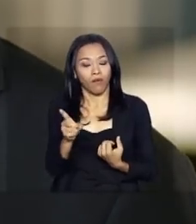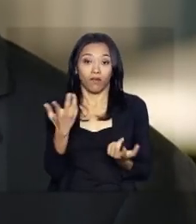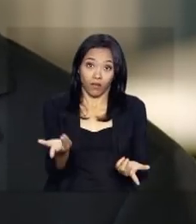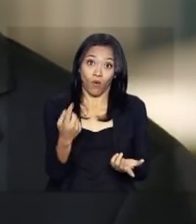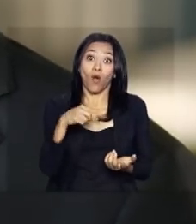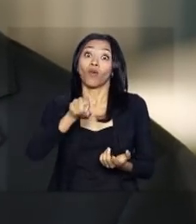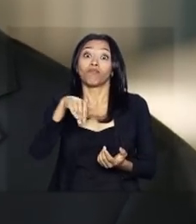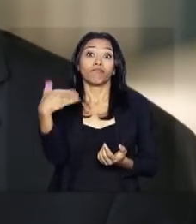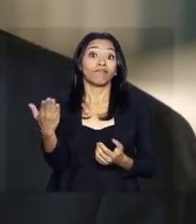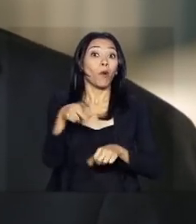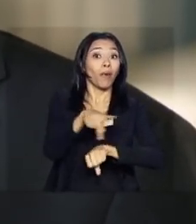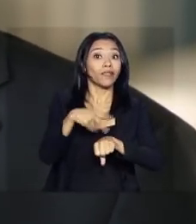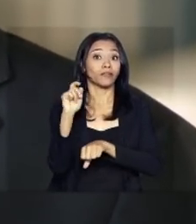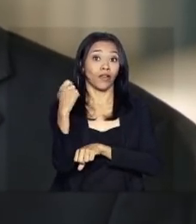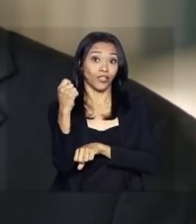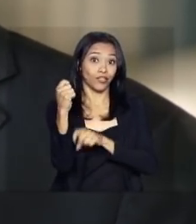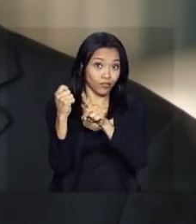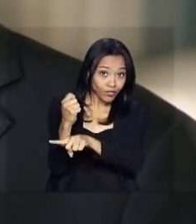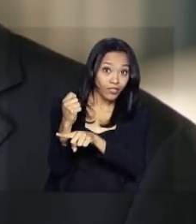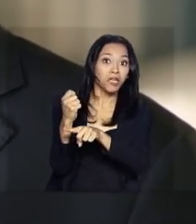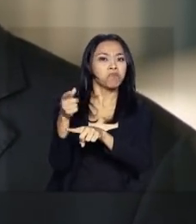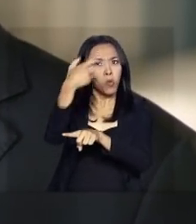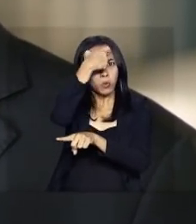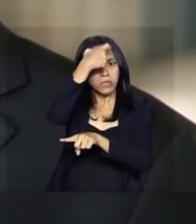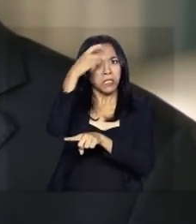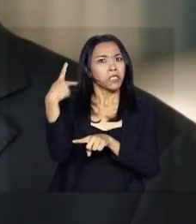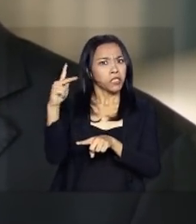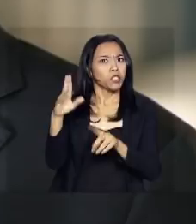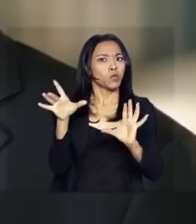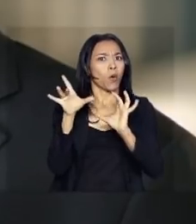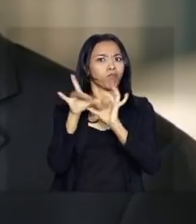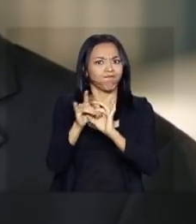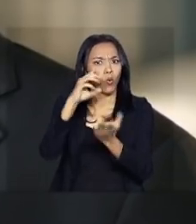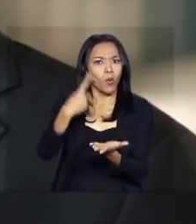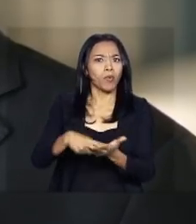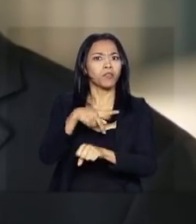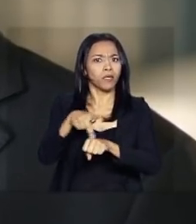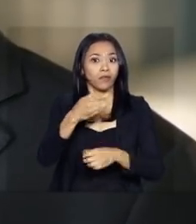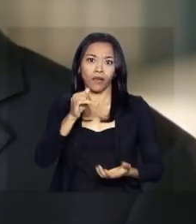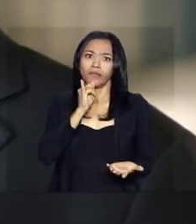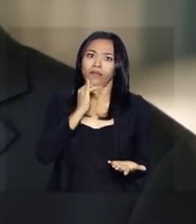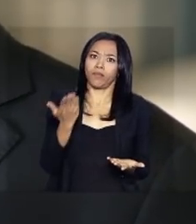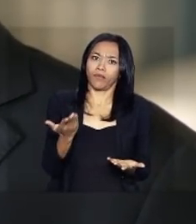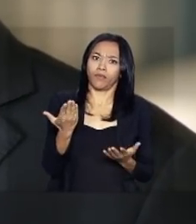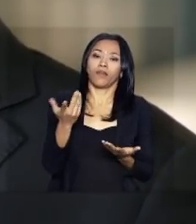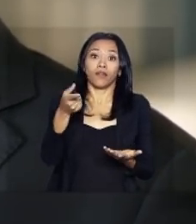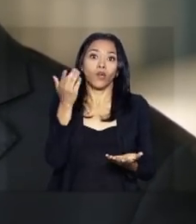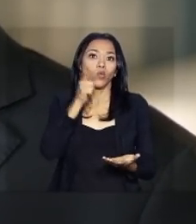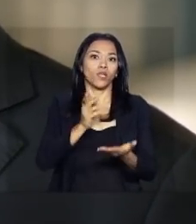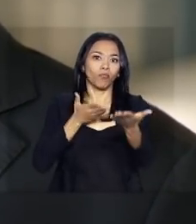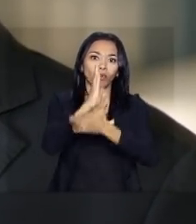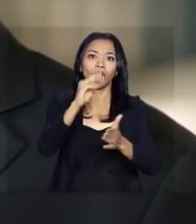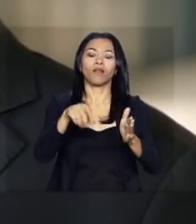nosso país vizinho a argentina num gesto consciente e de união pelo país deu exemplo e acaba de